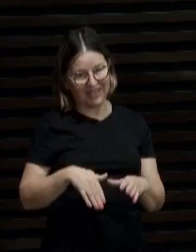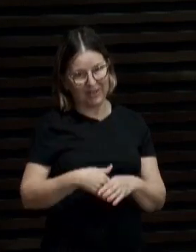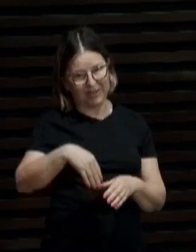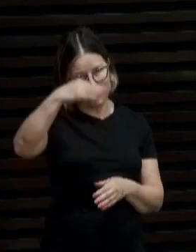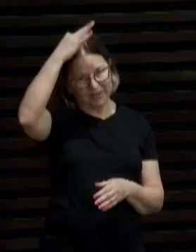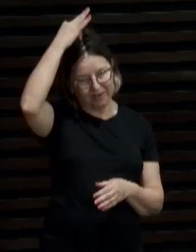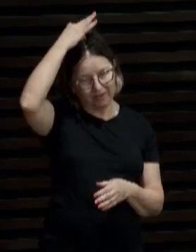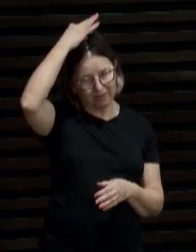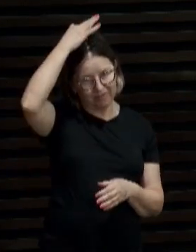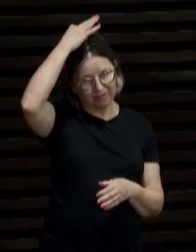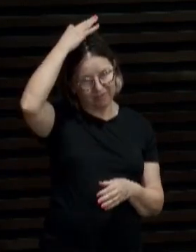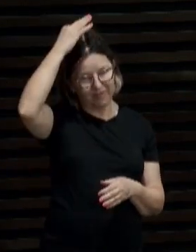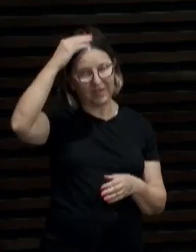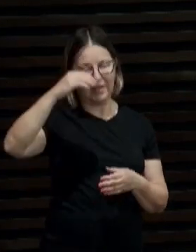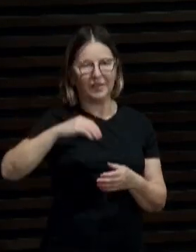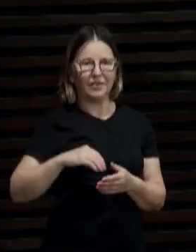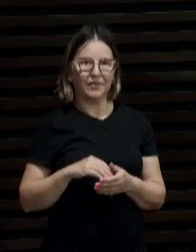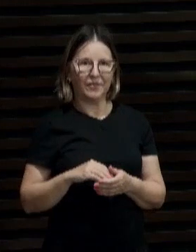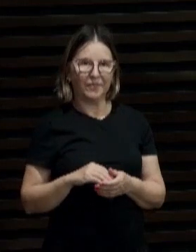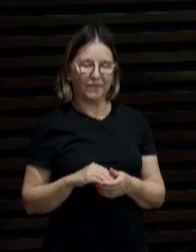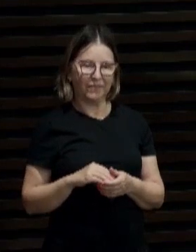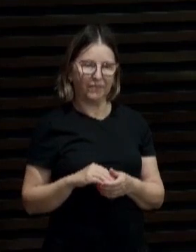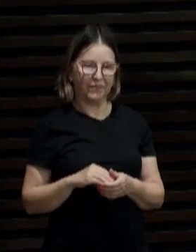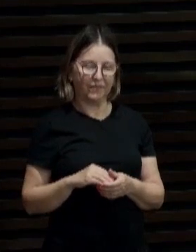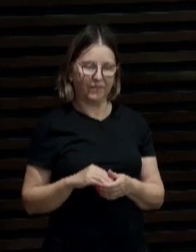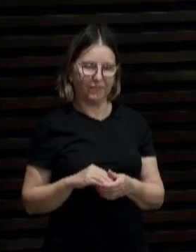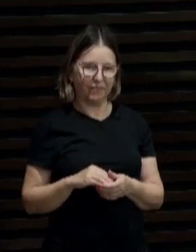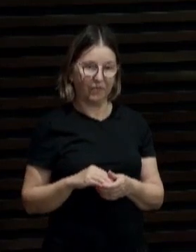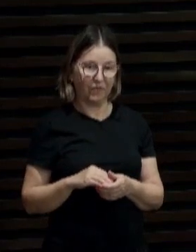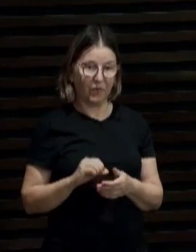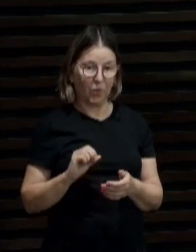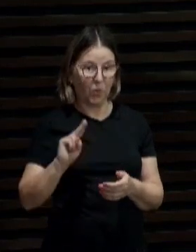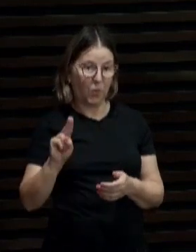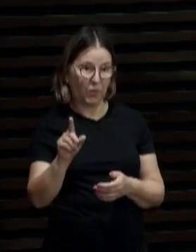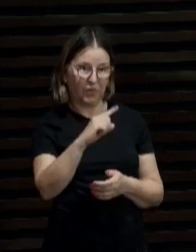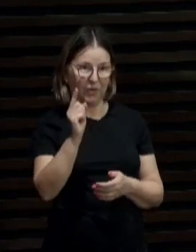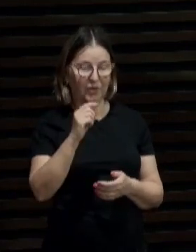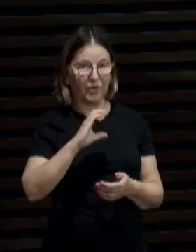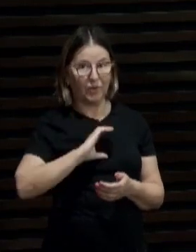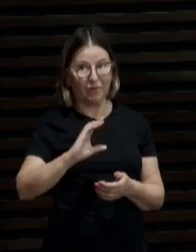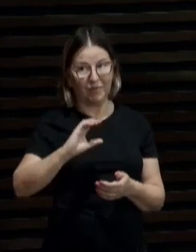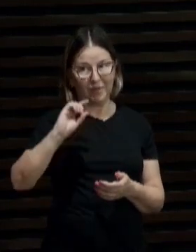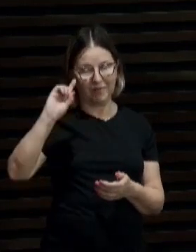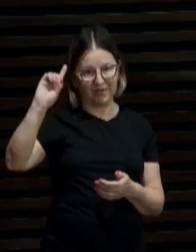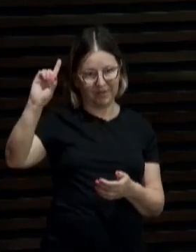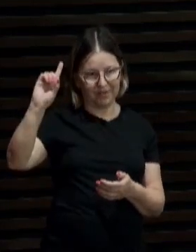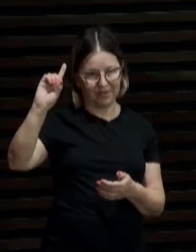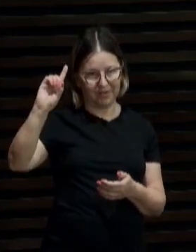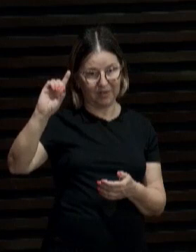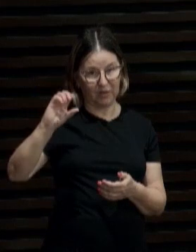atenção. Não é verdade? Né? Ou nós nos entregamos a Ele confiados na sua misericórdia, ou nós